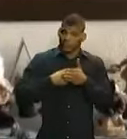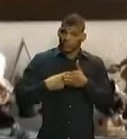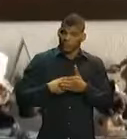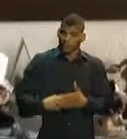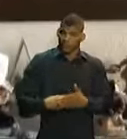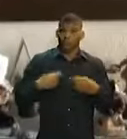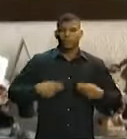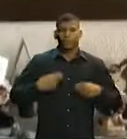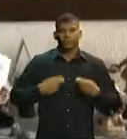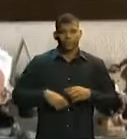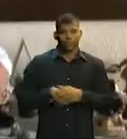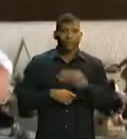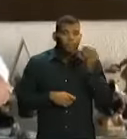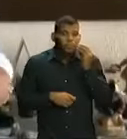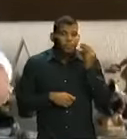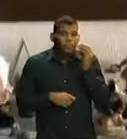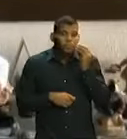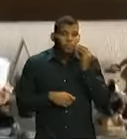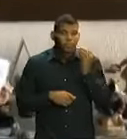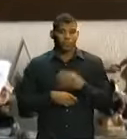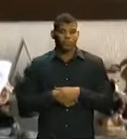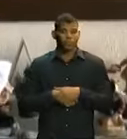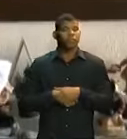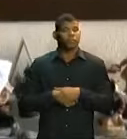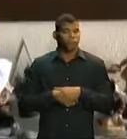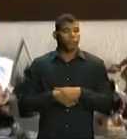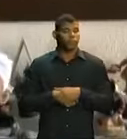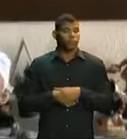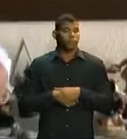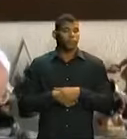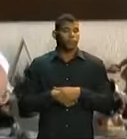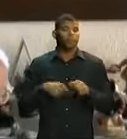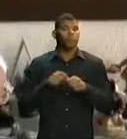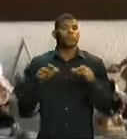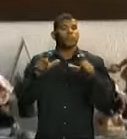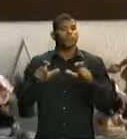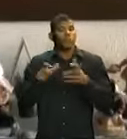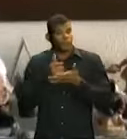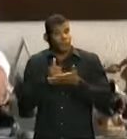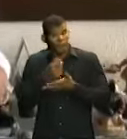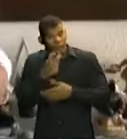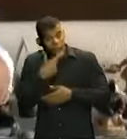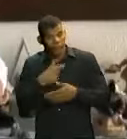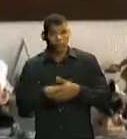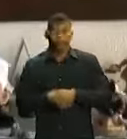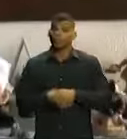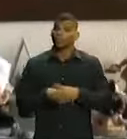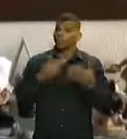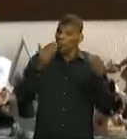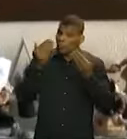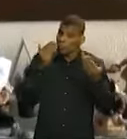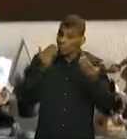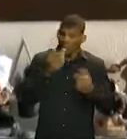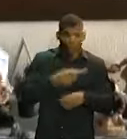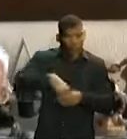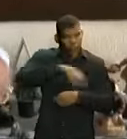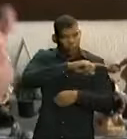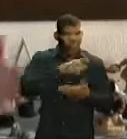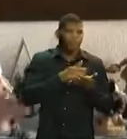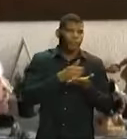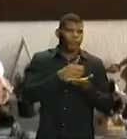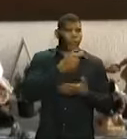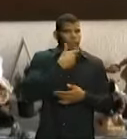teste que nós fazemos, inclusive, nas farmácias. Em caso de dúvidas, né, procure o farmacêutico.